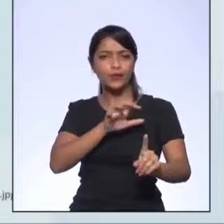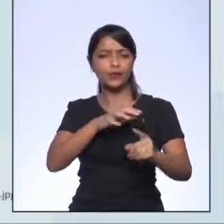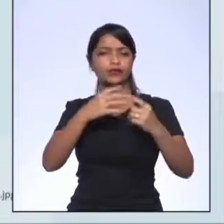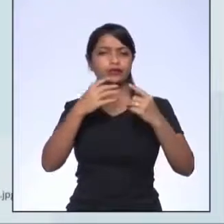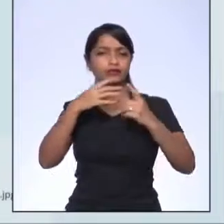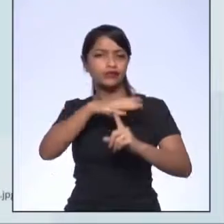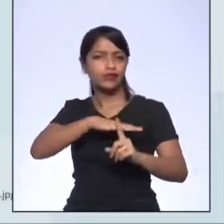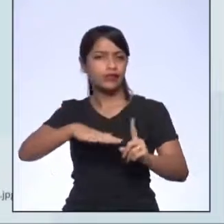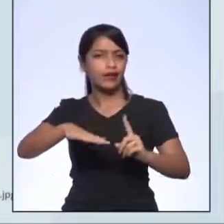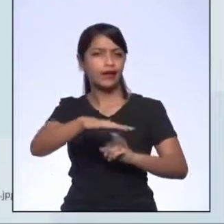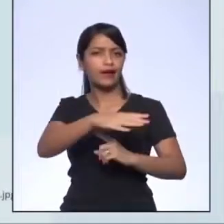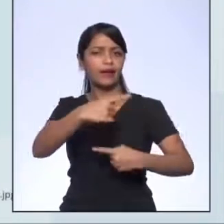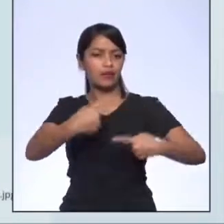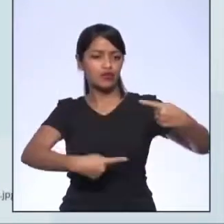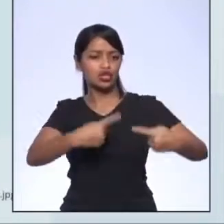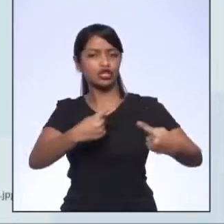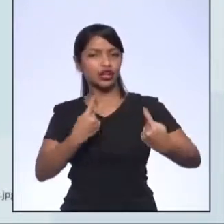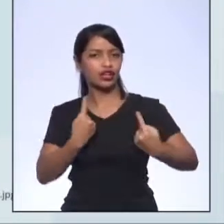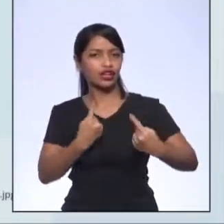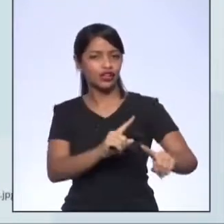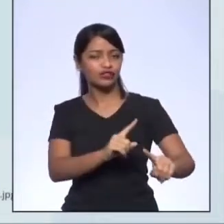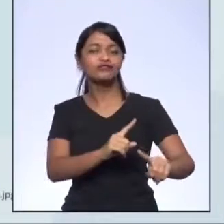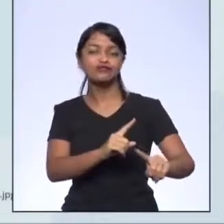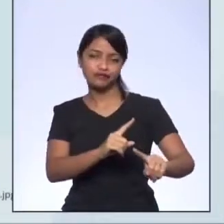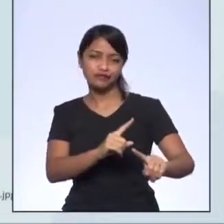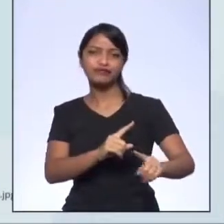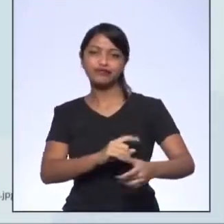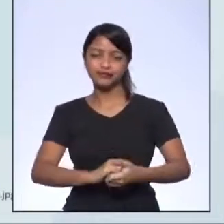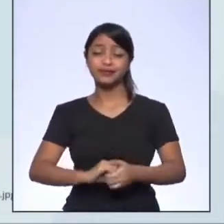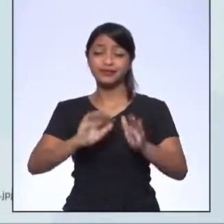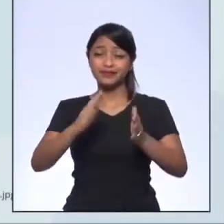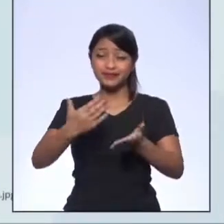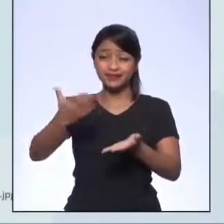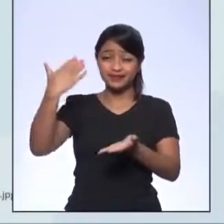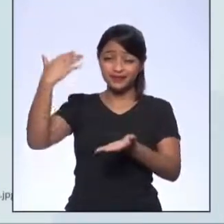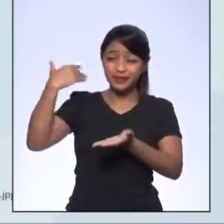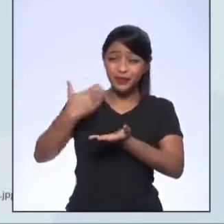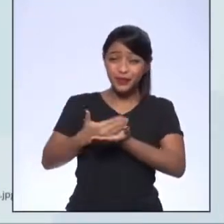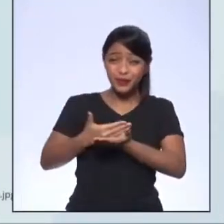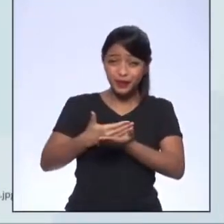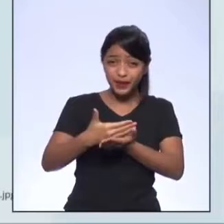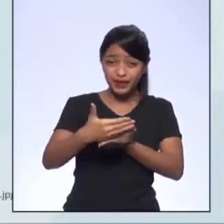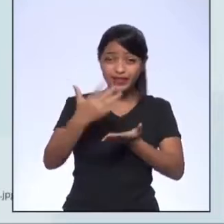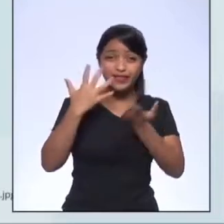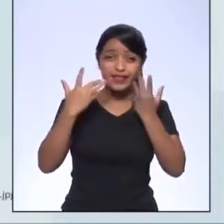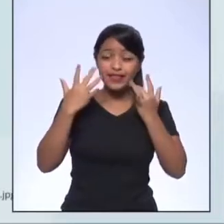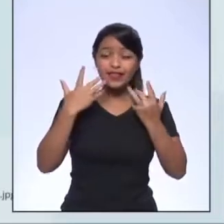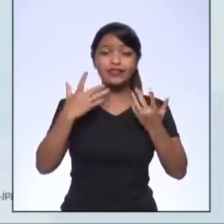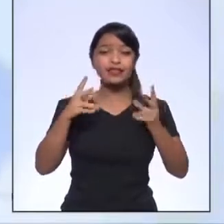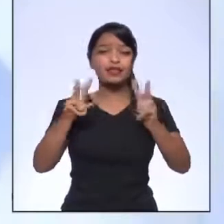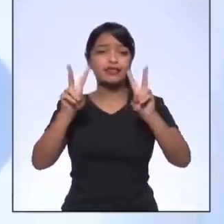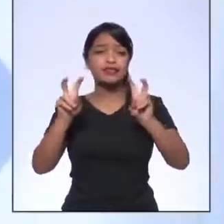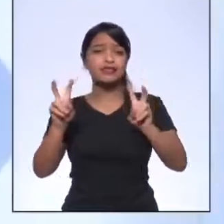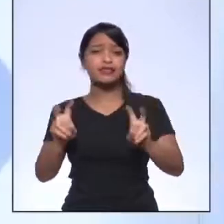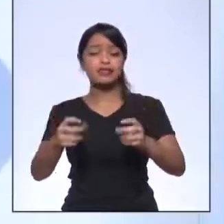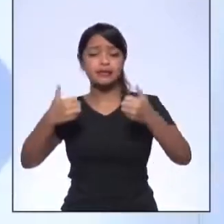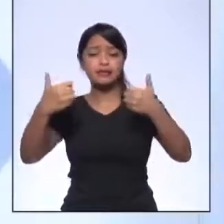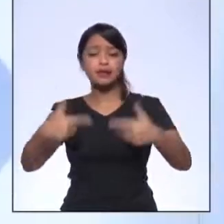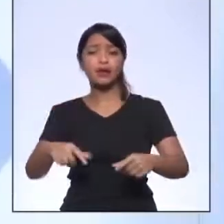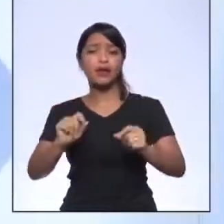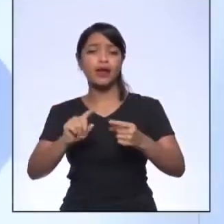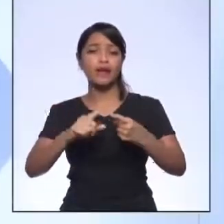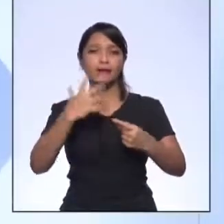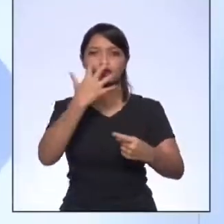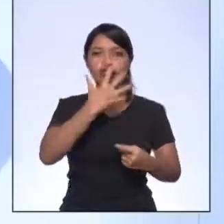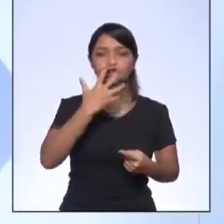aí de mais político. Mas, a princípio, o teatro, ele fala mesmo aí das paixões, dos desejos e da